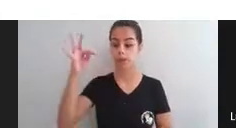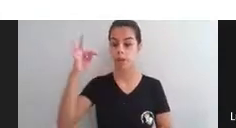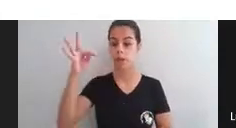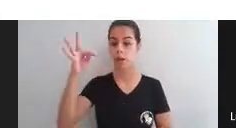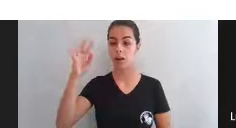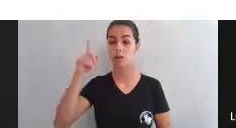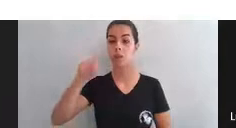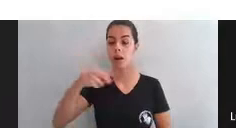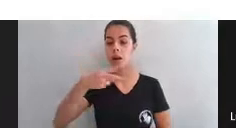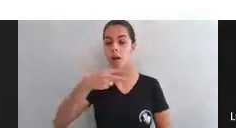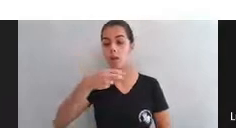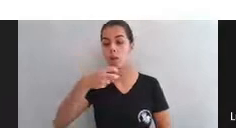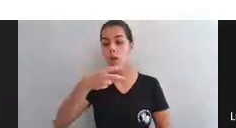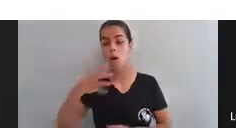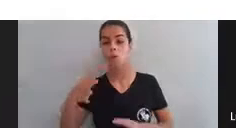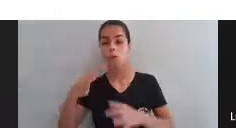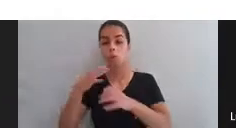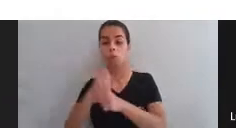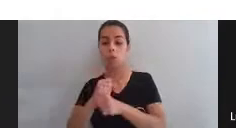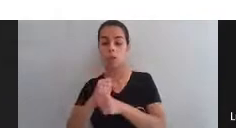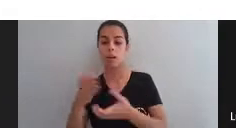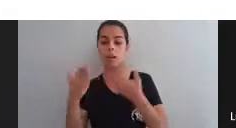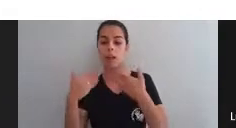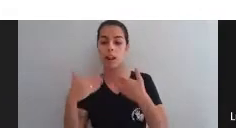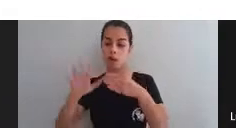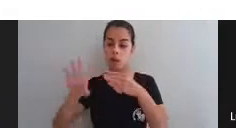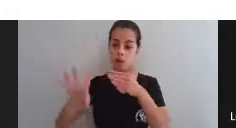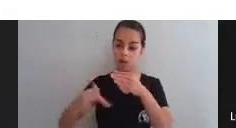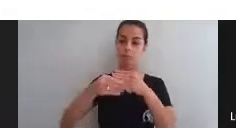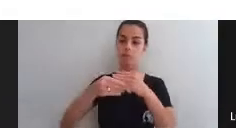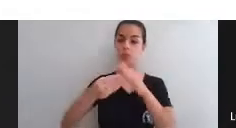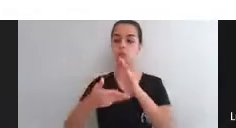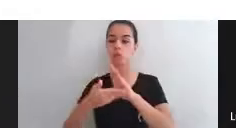à soma dos calores adicionados e retirados.